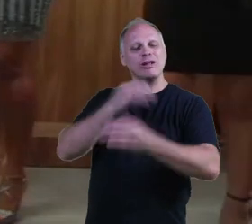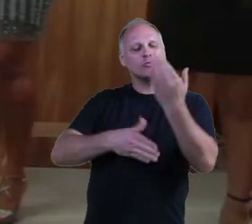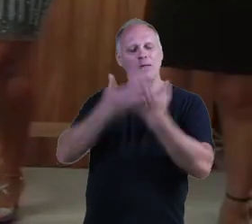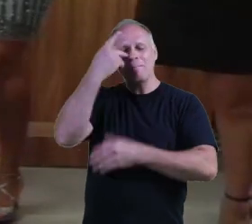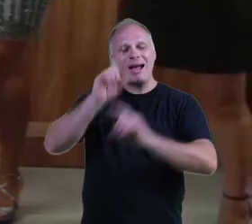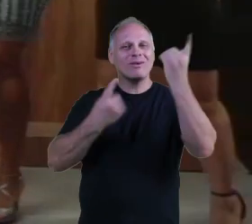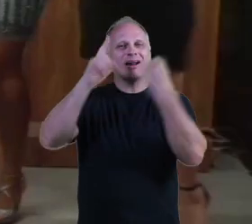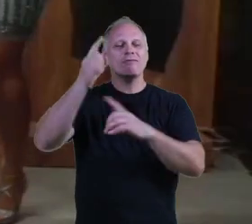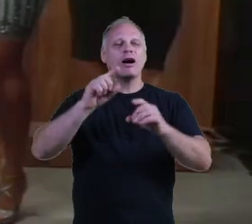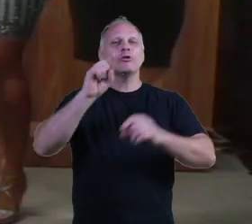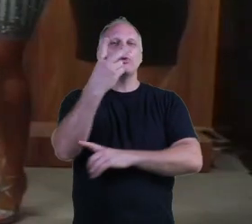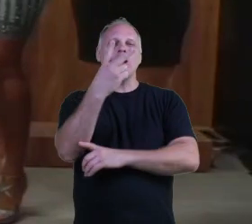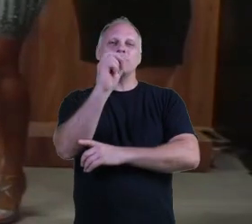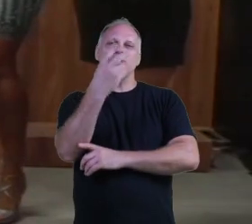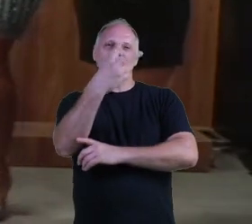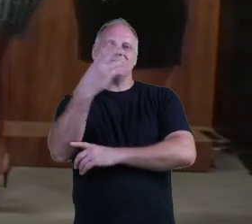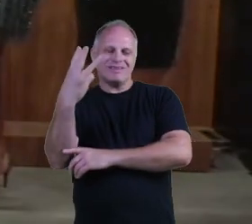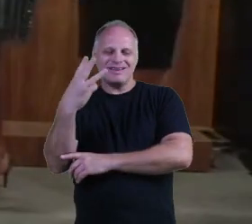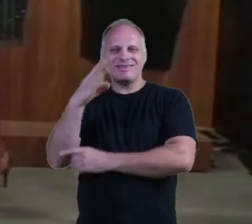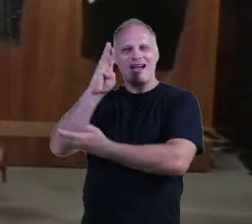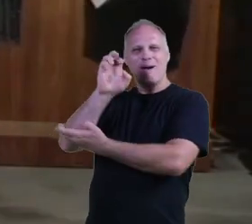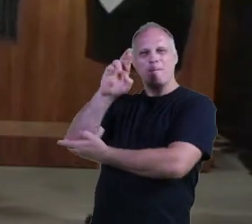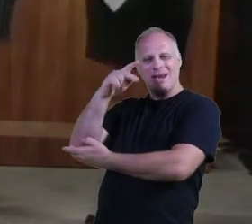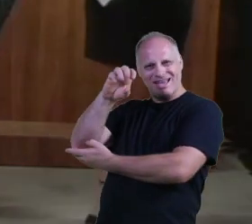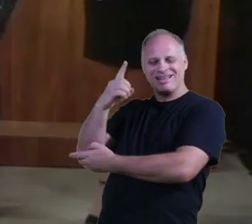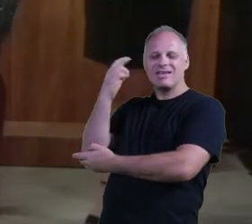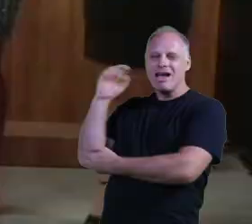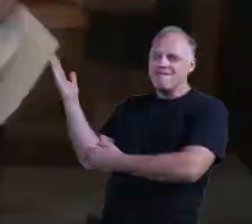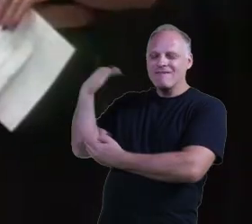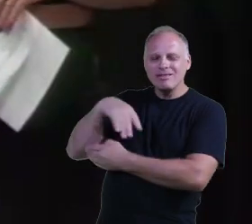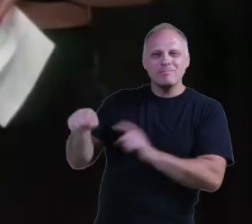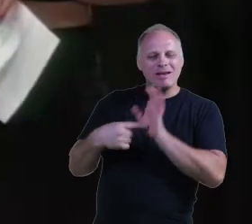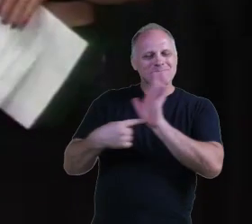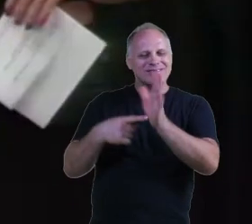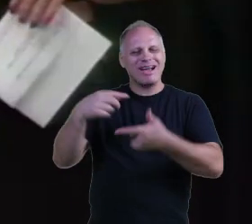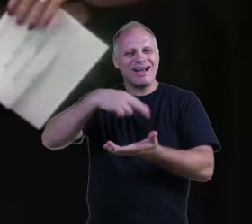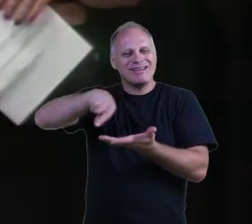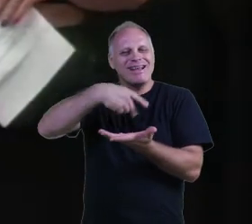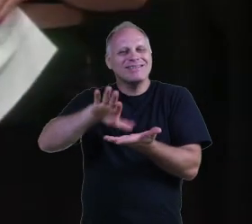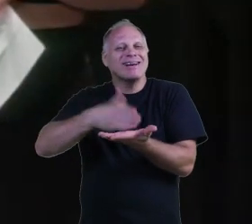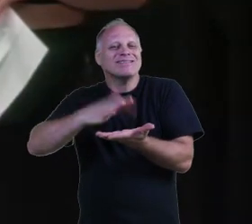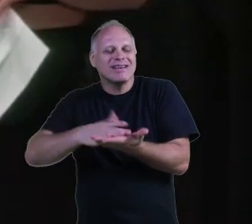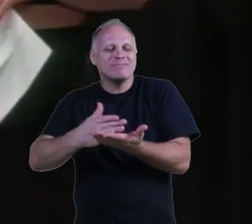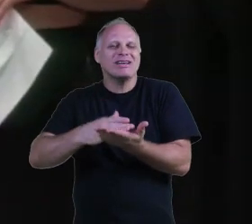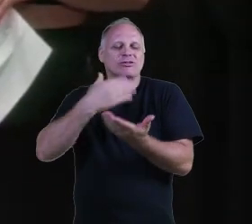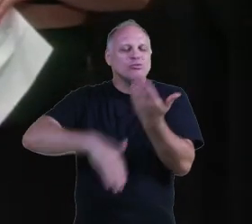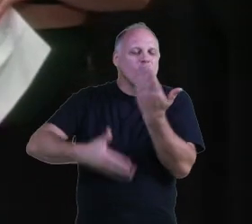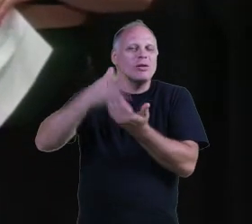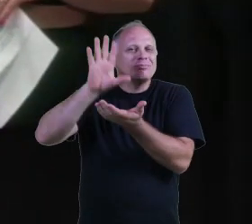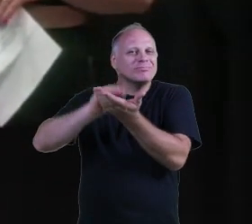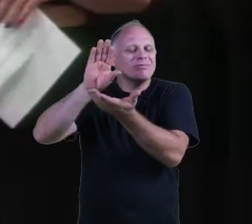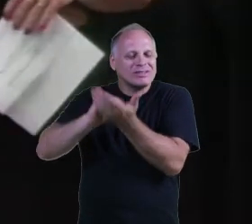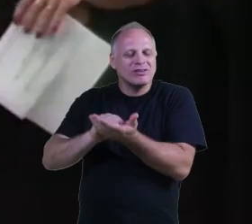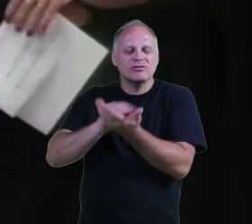Então, preparados todos para o Carnaval 2023, a Brenda, querida, que veio a brilhantar, né, essa tarde de gravações que vai ao